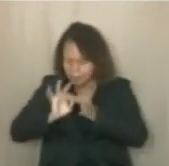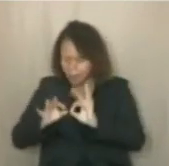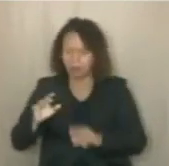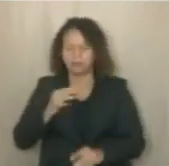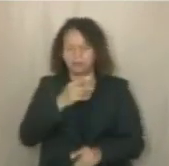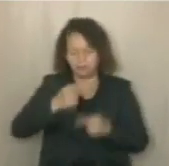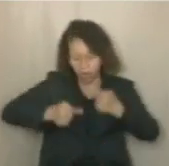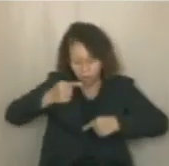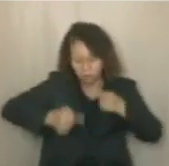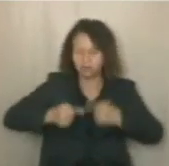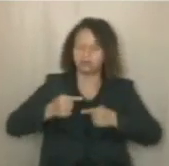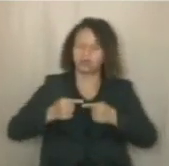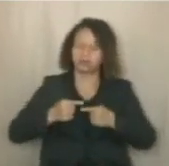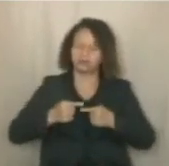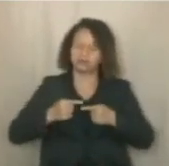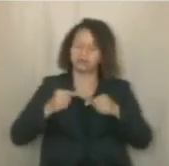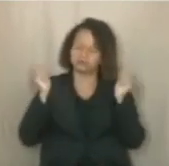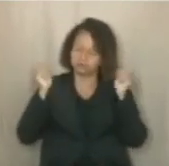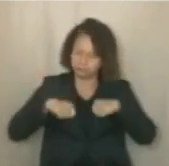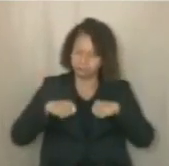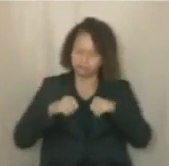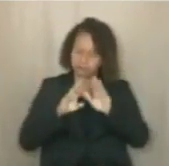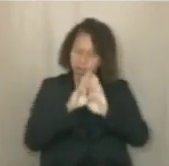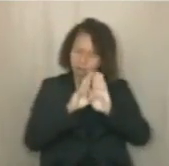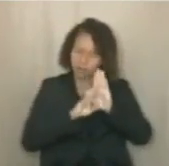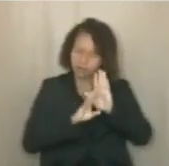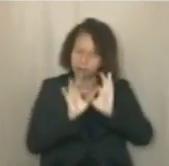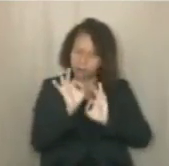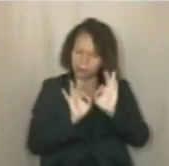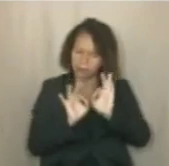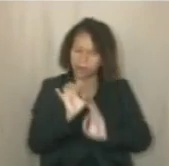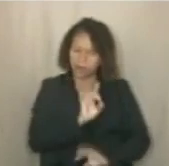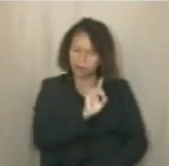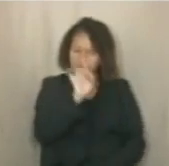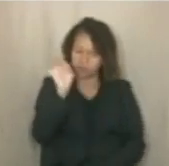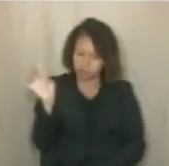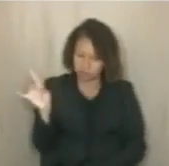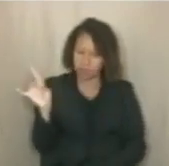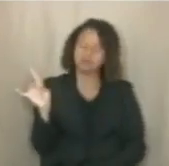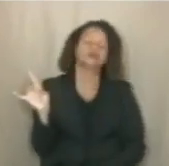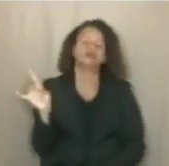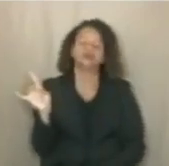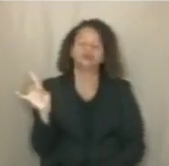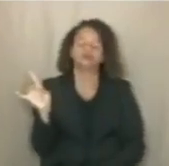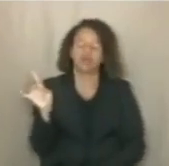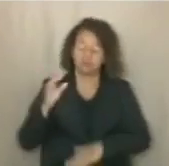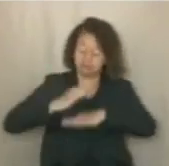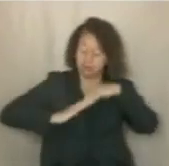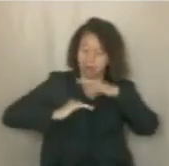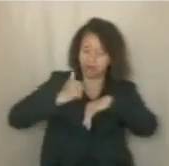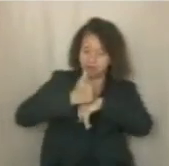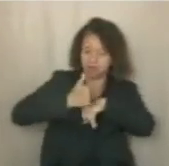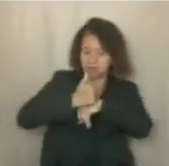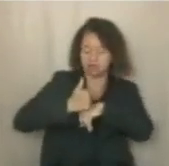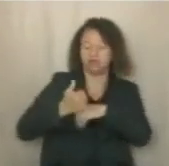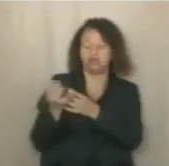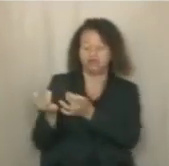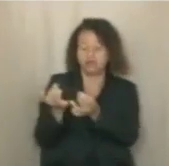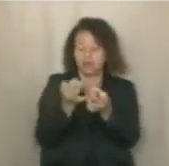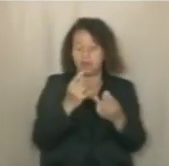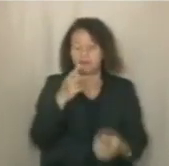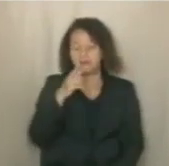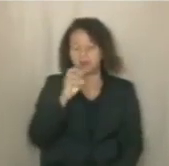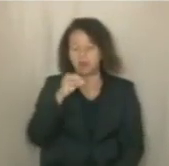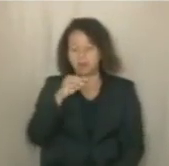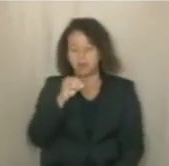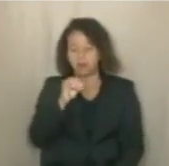necessárias para que possamos regulamentar o dia também, regulamentar a profissão do promotor de vendas.